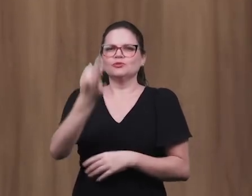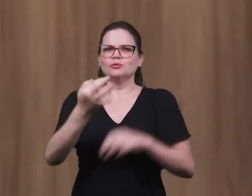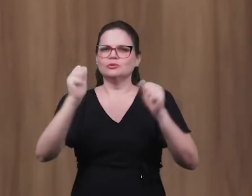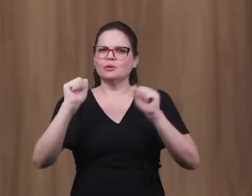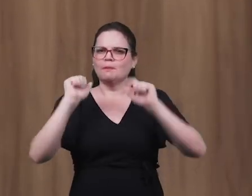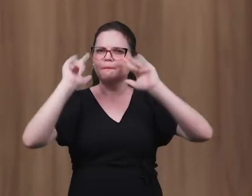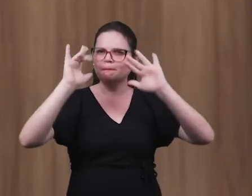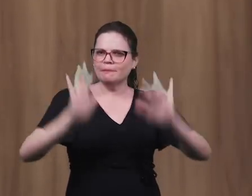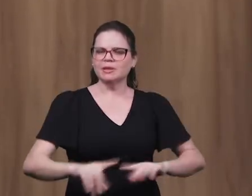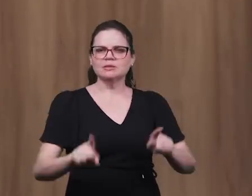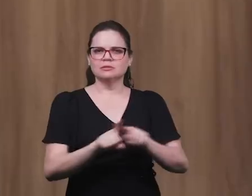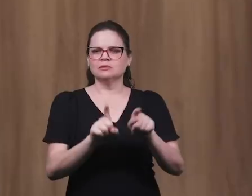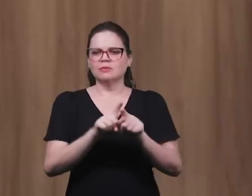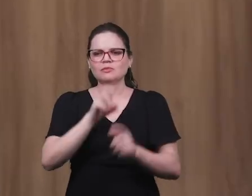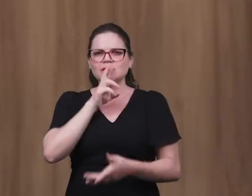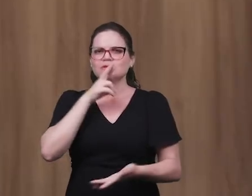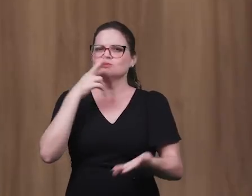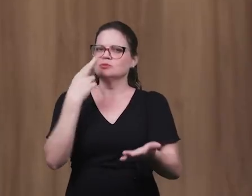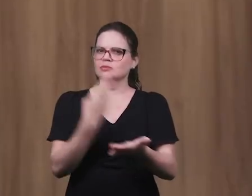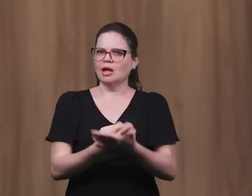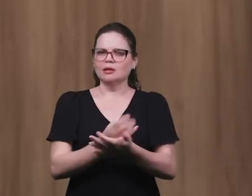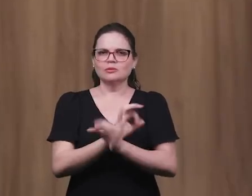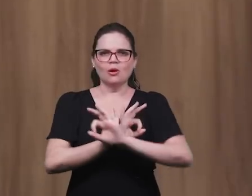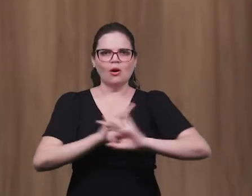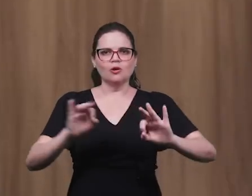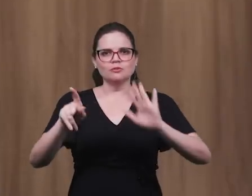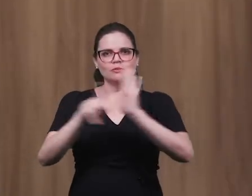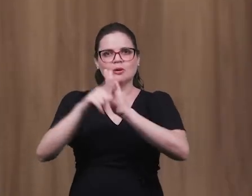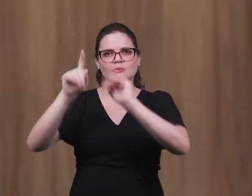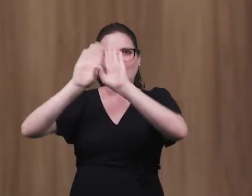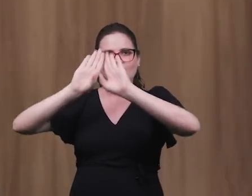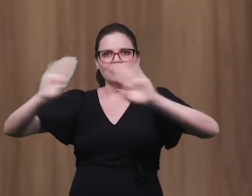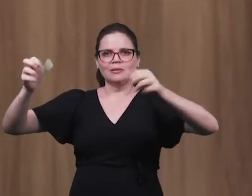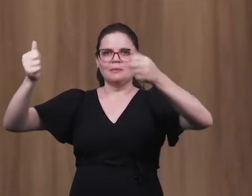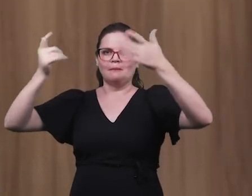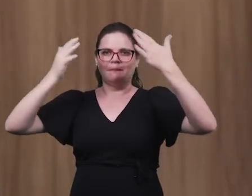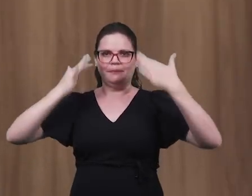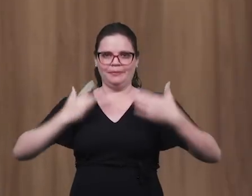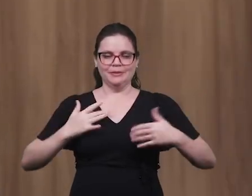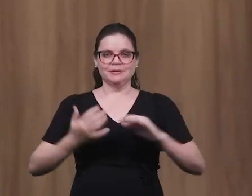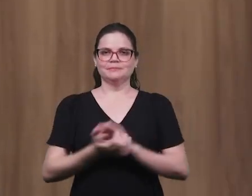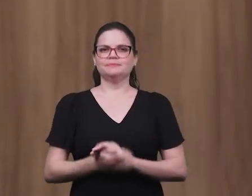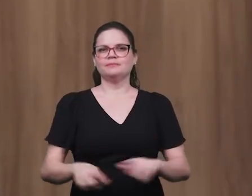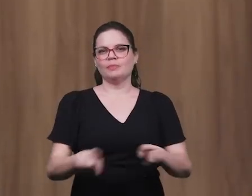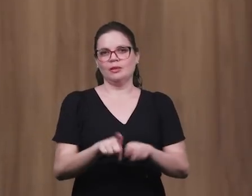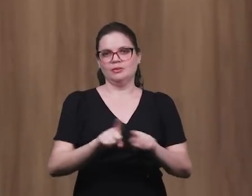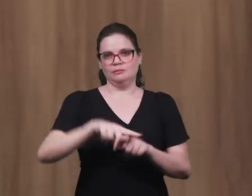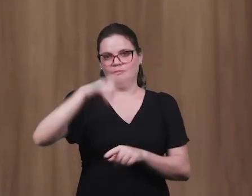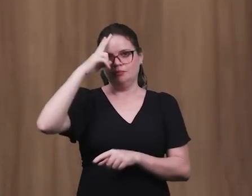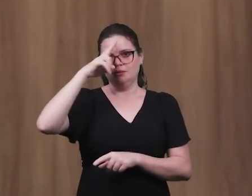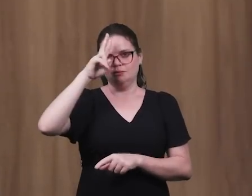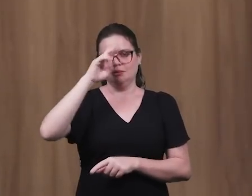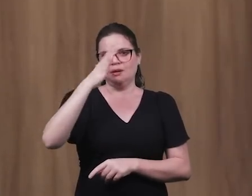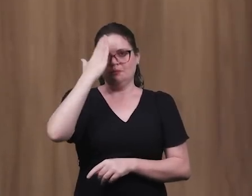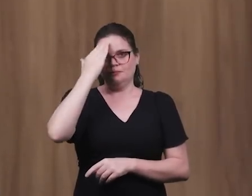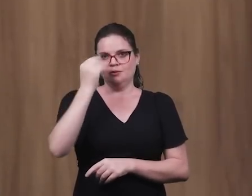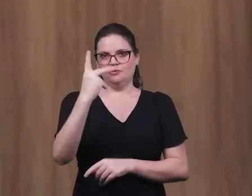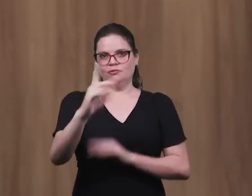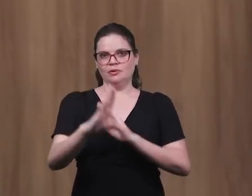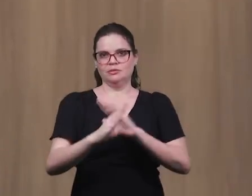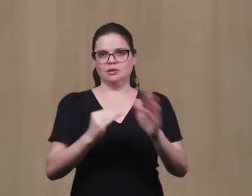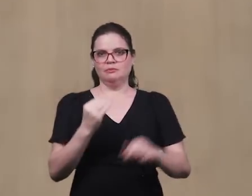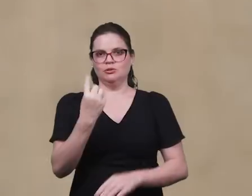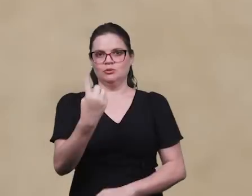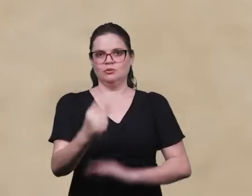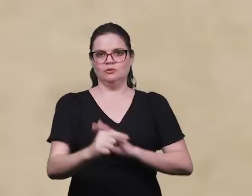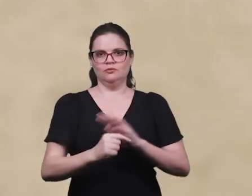bênçãos, resultados e frutos da eternidade. Queremos lembrar que em Provérbios capítulo 1, verso 7, diz o